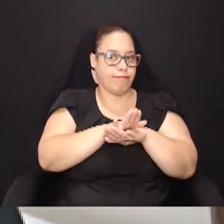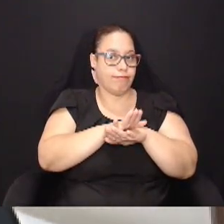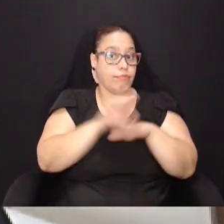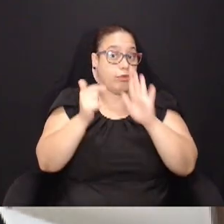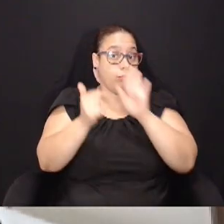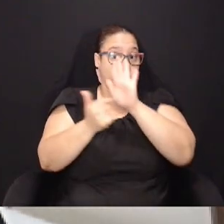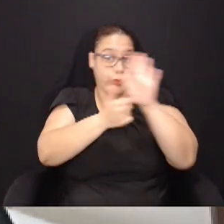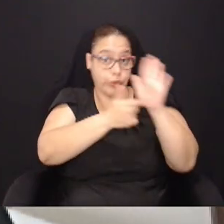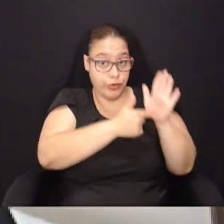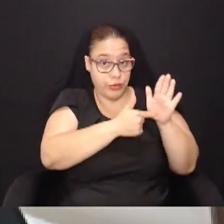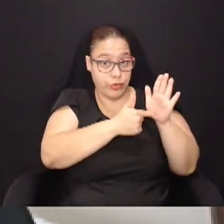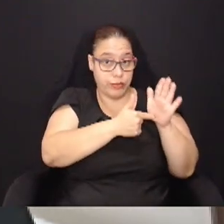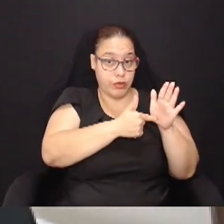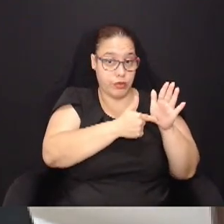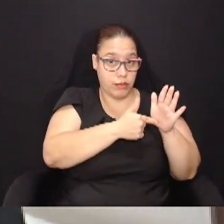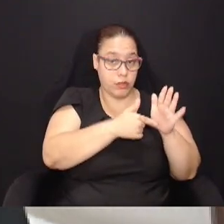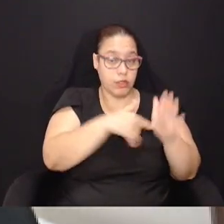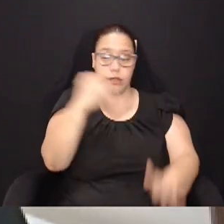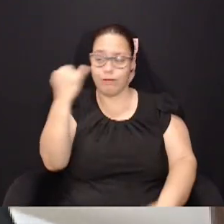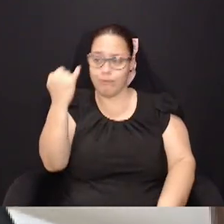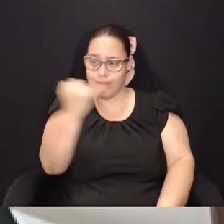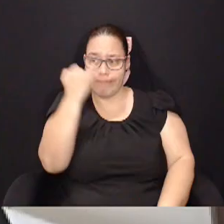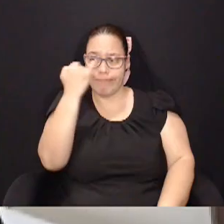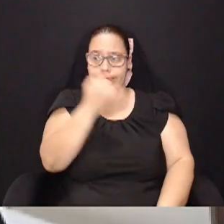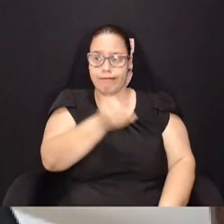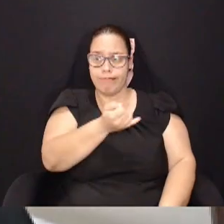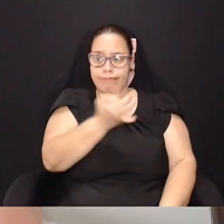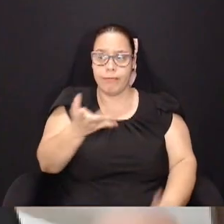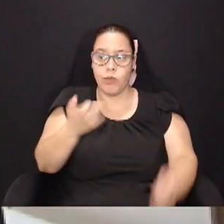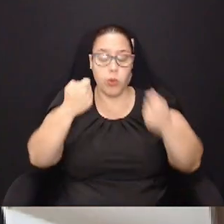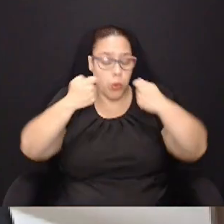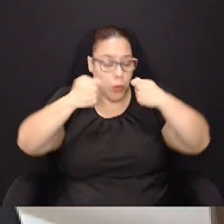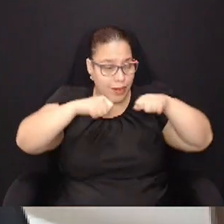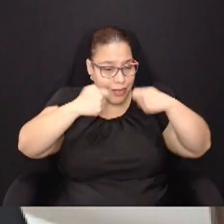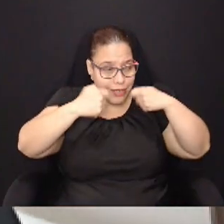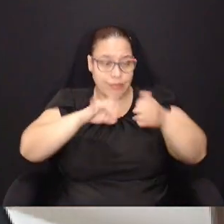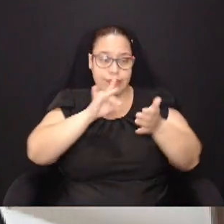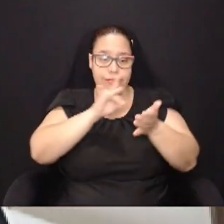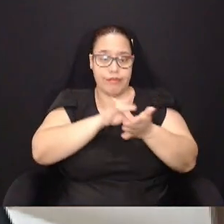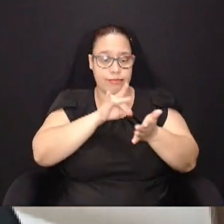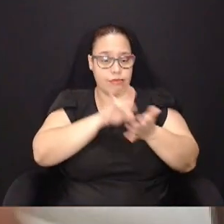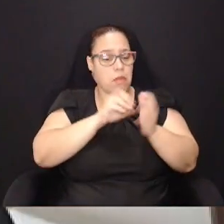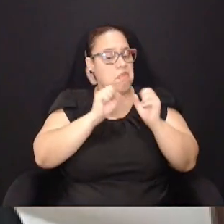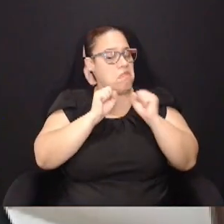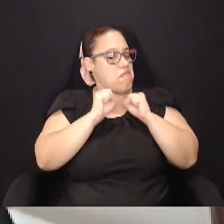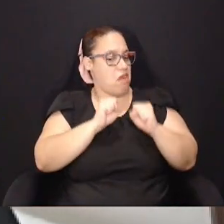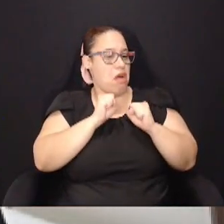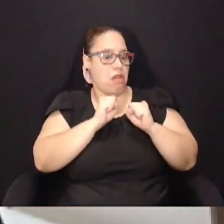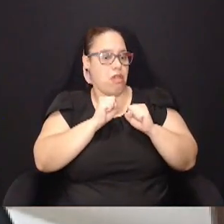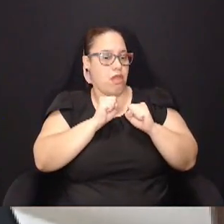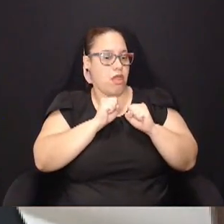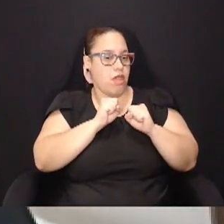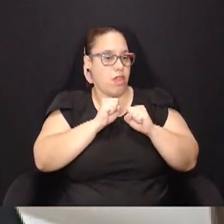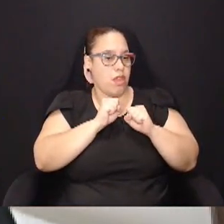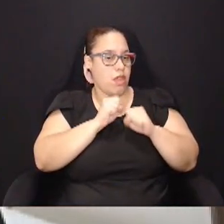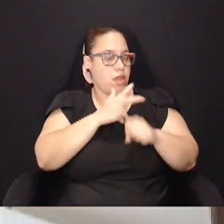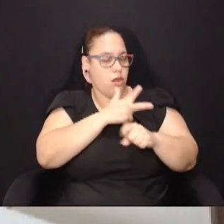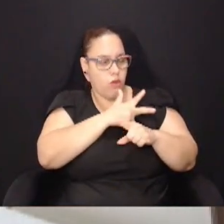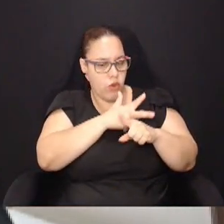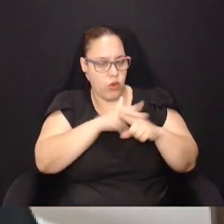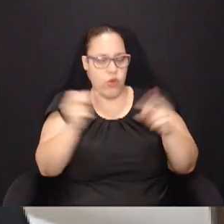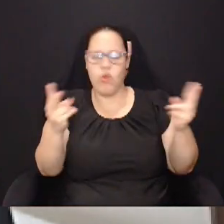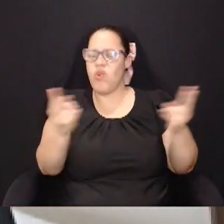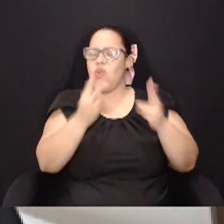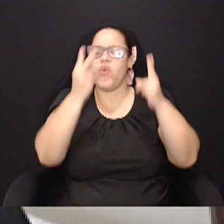são especiais, o quanto elas são necessárias, o quanto elas podem vencer qualquer tipo de obstáculo. Nós, como